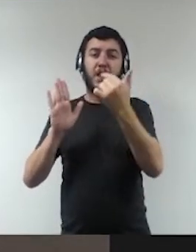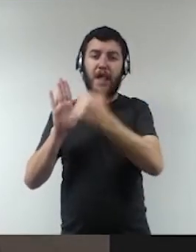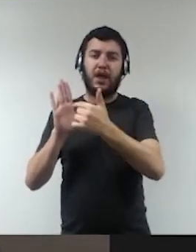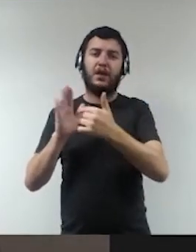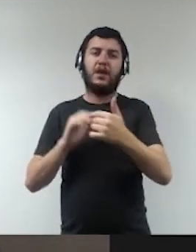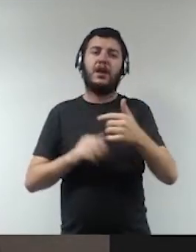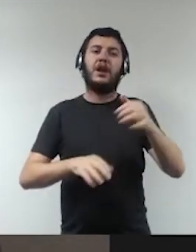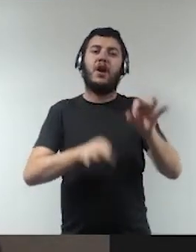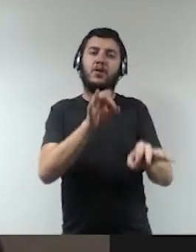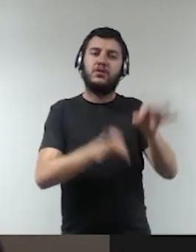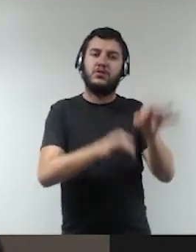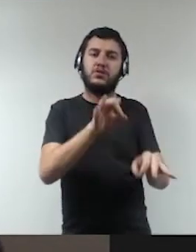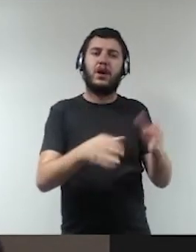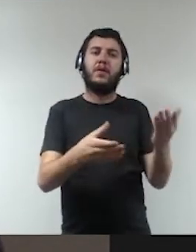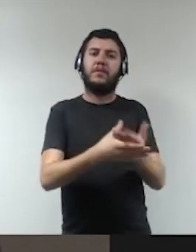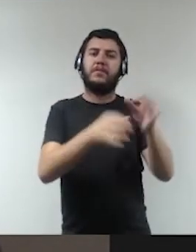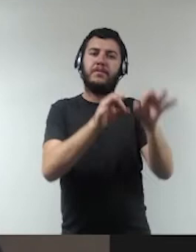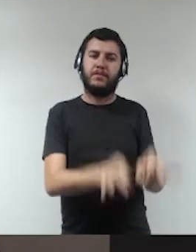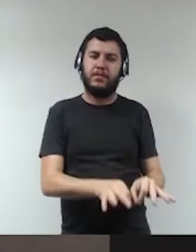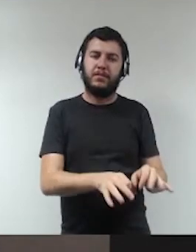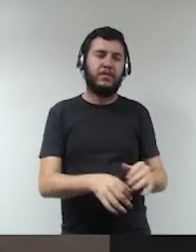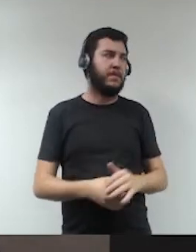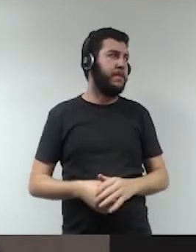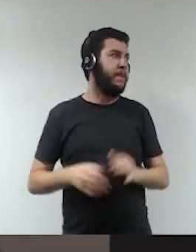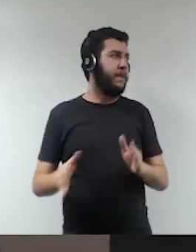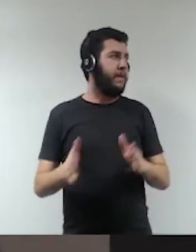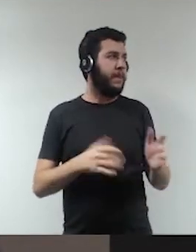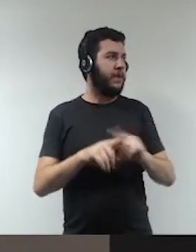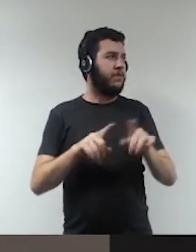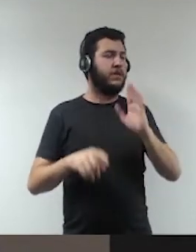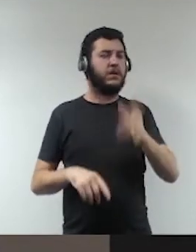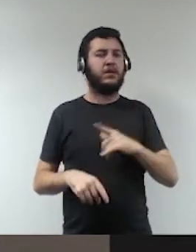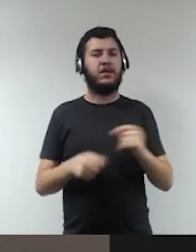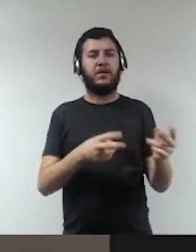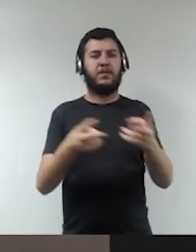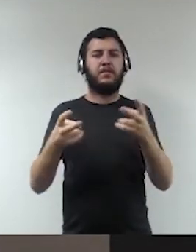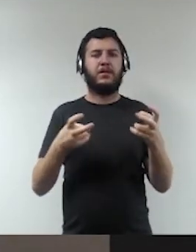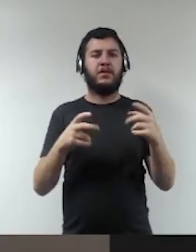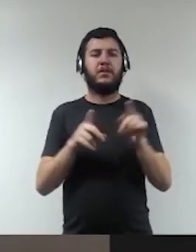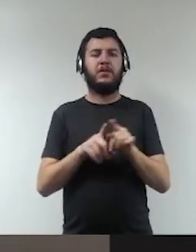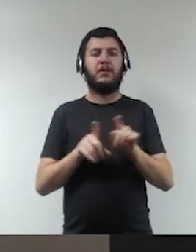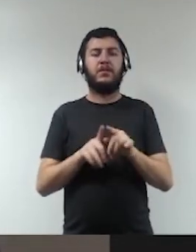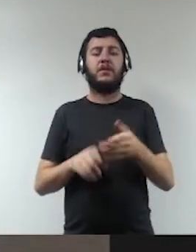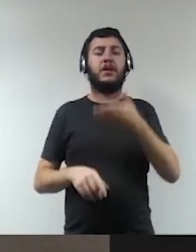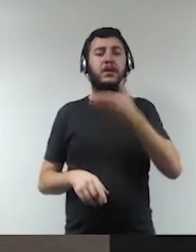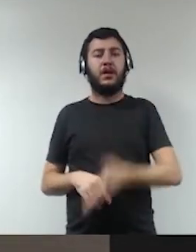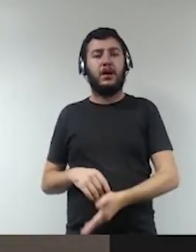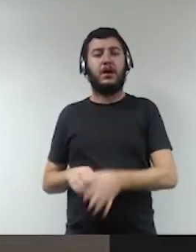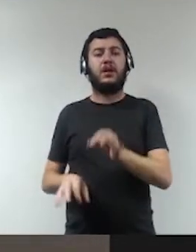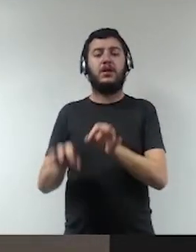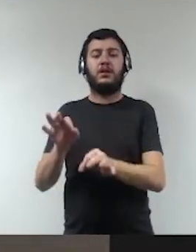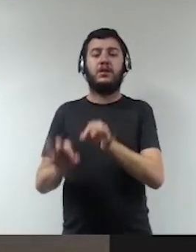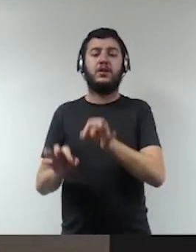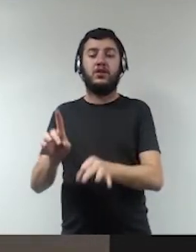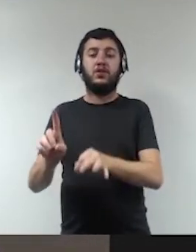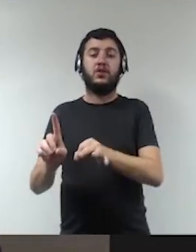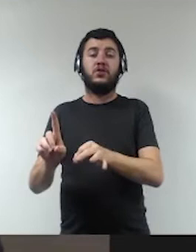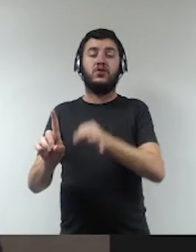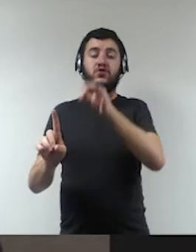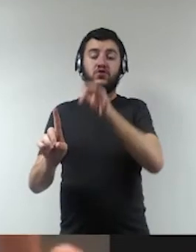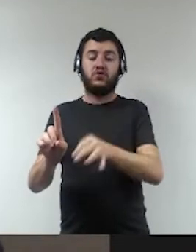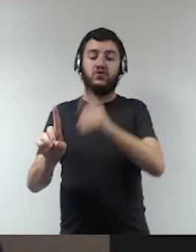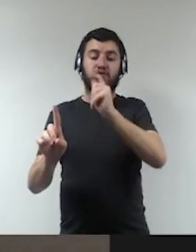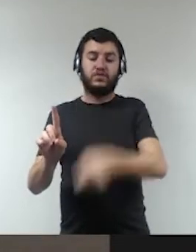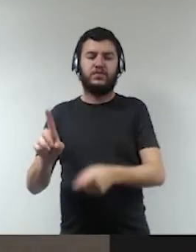eu afirmo, inclusive, robustecer a percepção do jurisdicionado quanto à segurança jurídica, o